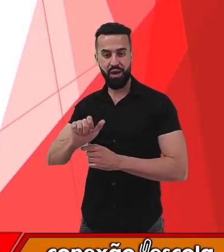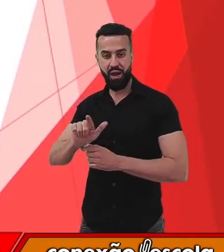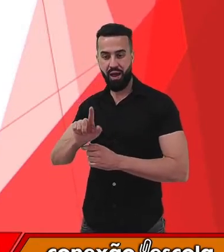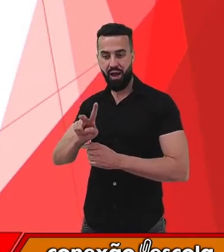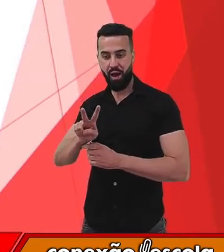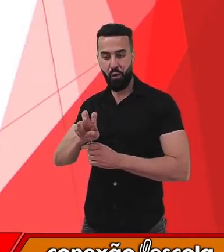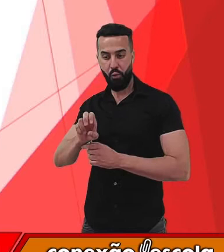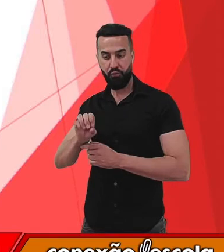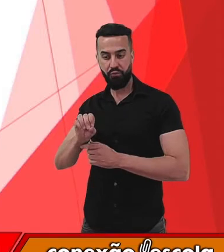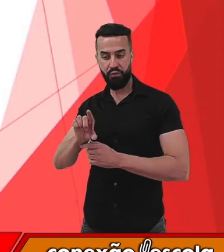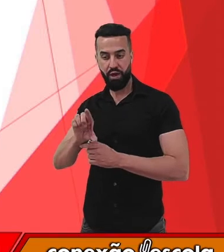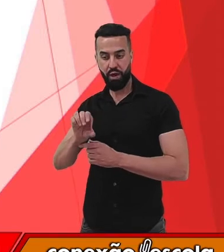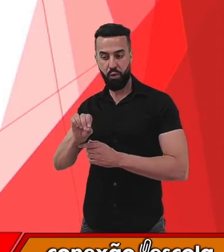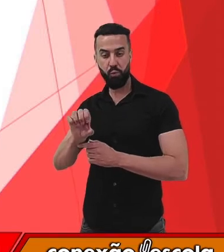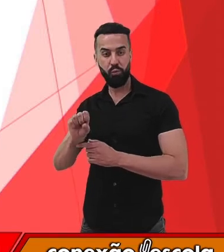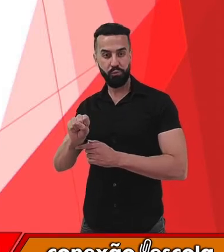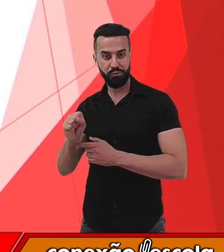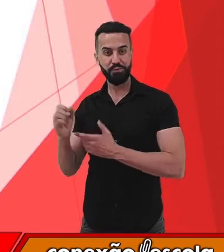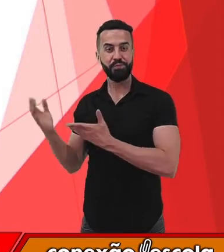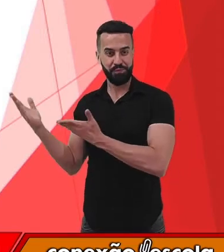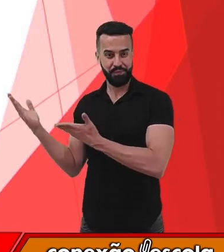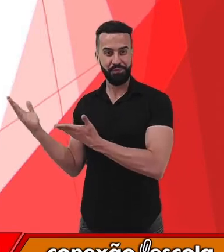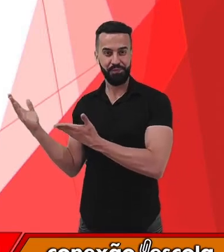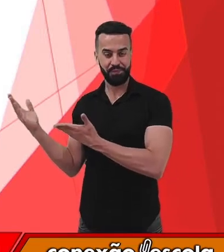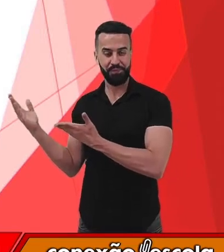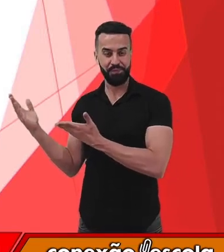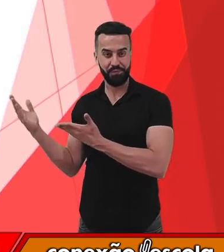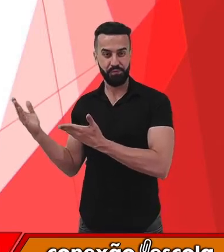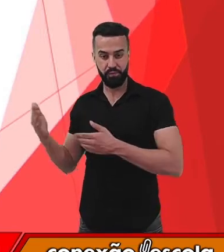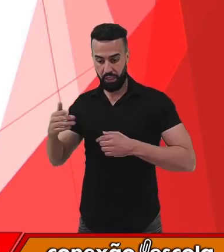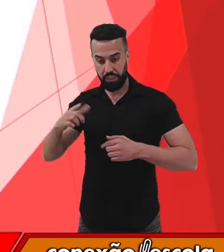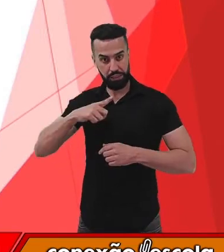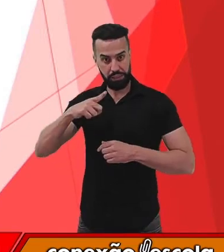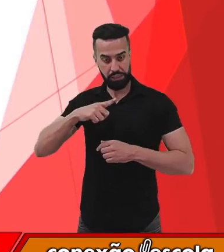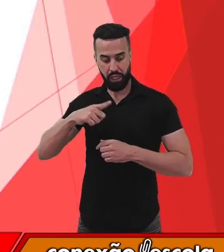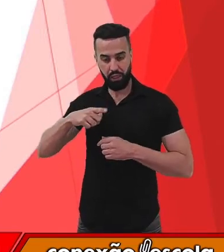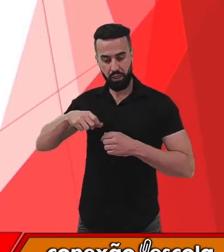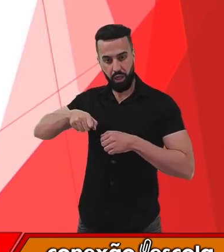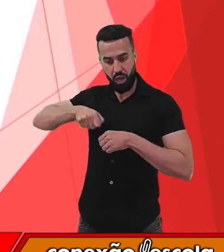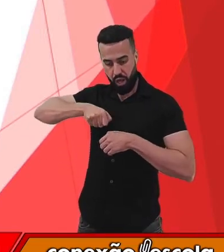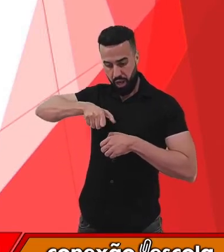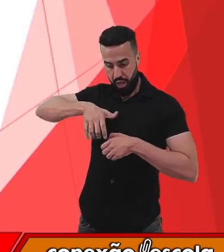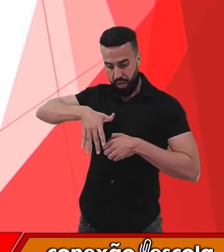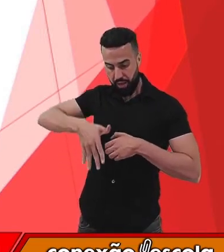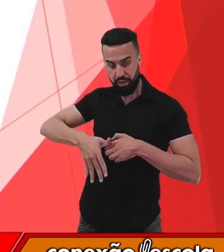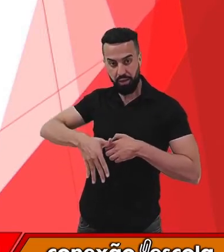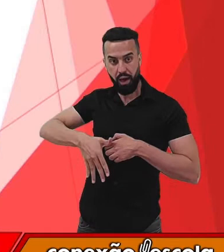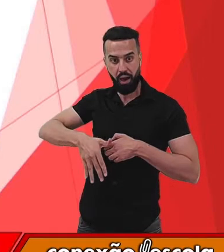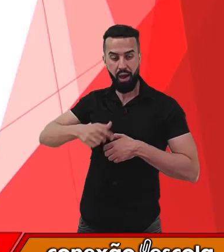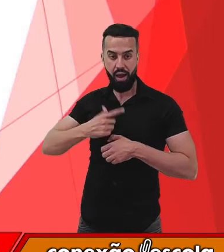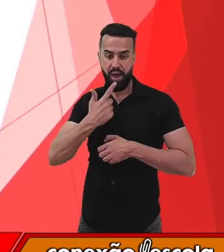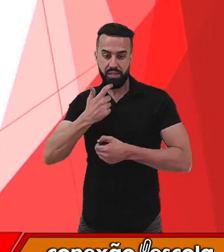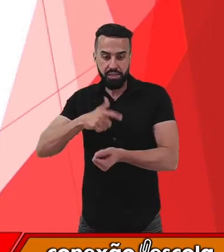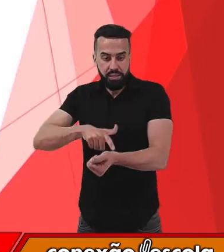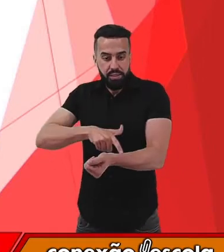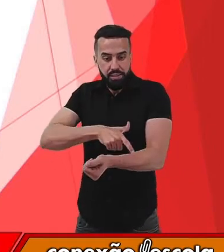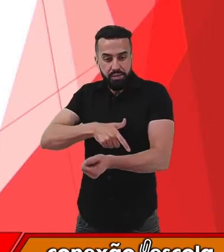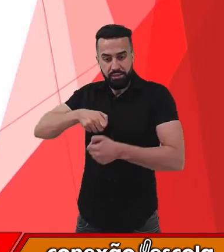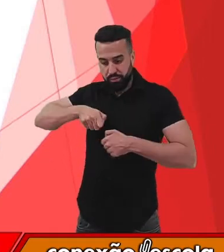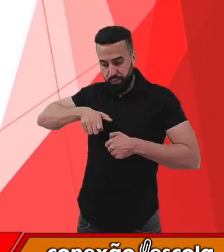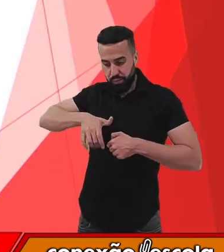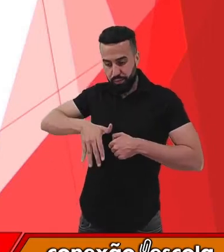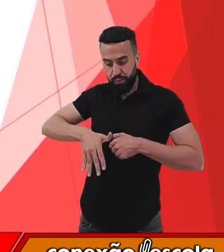Essas linhas que o desenho representa são os vasos sanguíneos. Aqui nos alvéolos pulmonares existem vasos